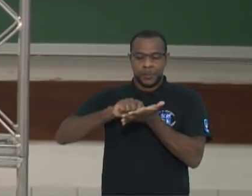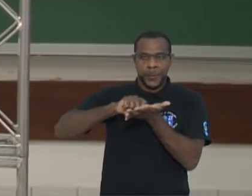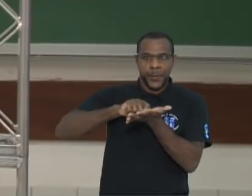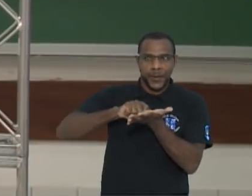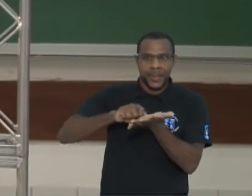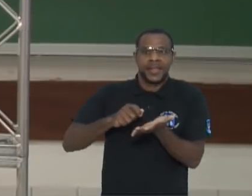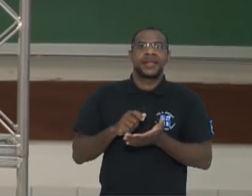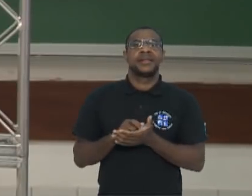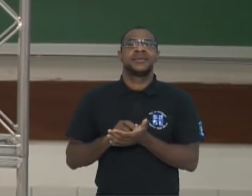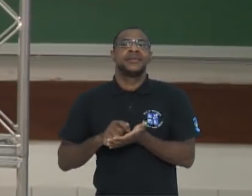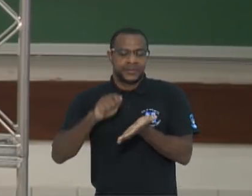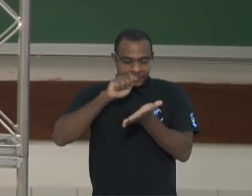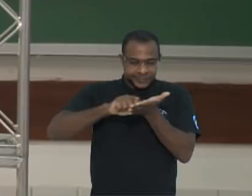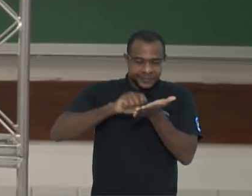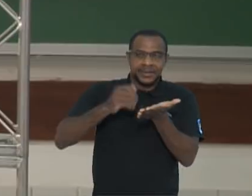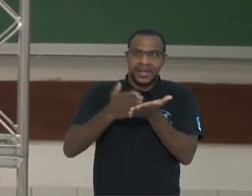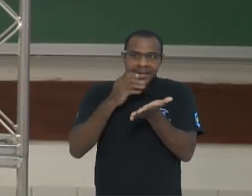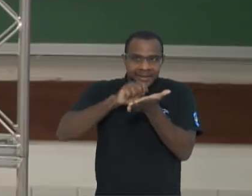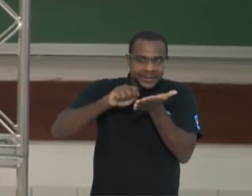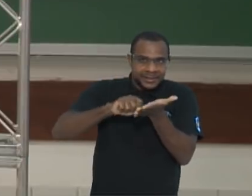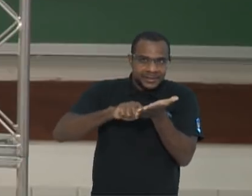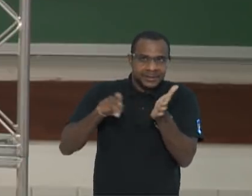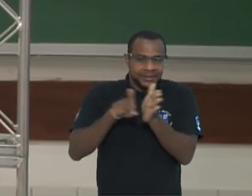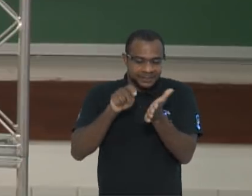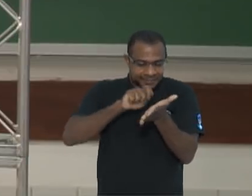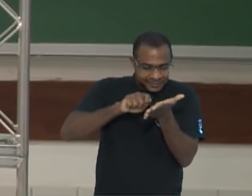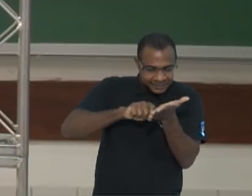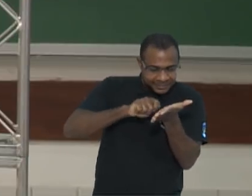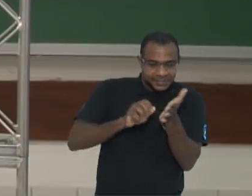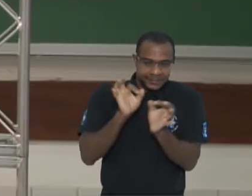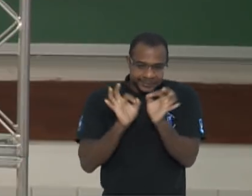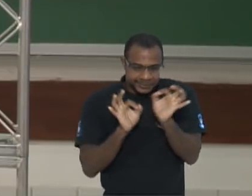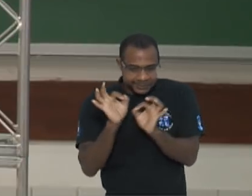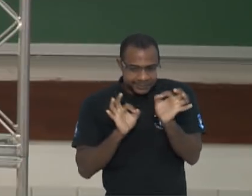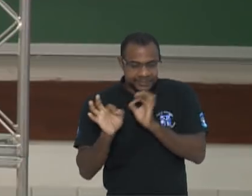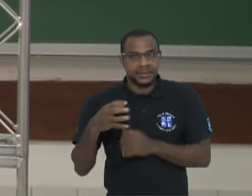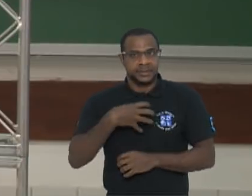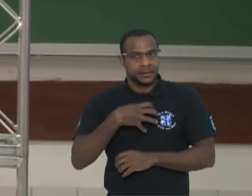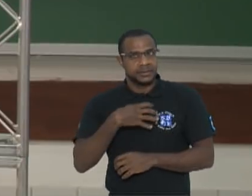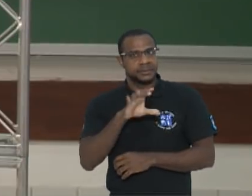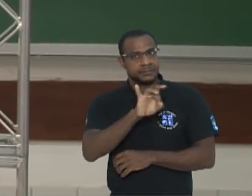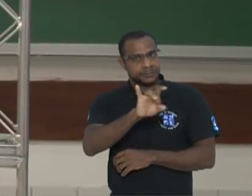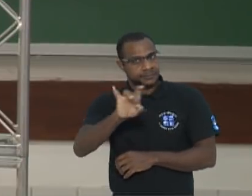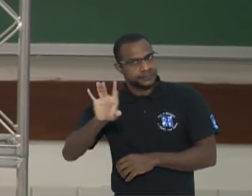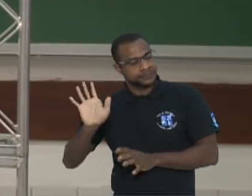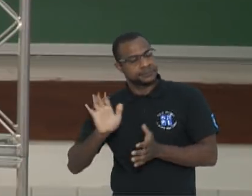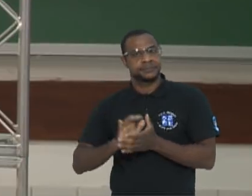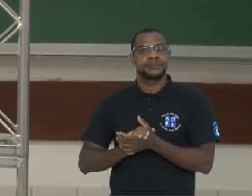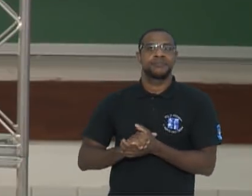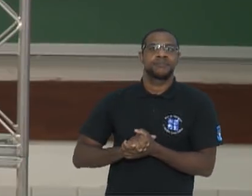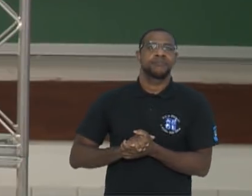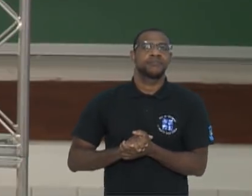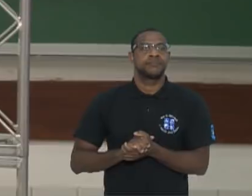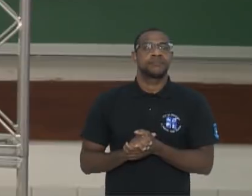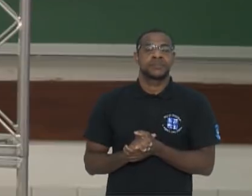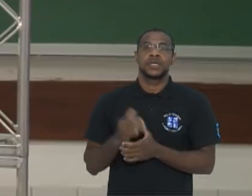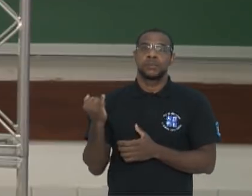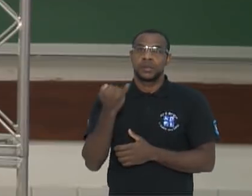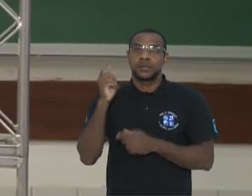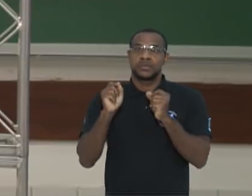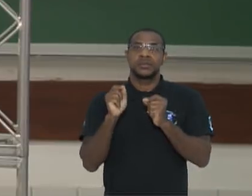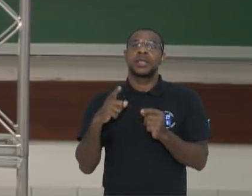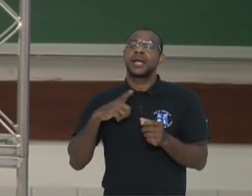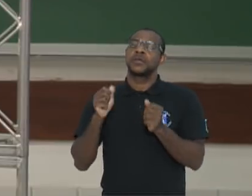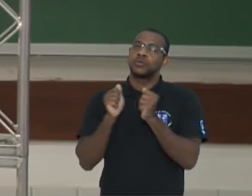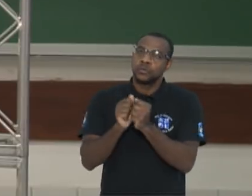Ou bloco de anotações, enfim, né? Cada aluno está se organizando da forma como considera melhor, né? E o importante é a gente estar aqui